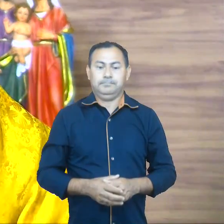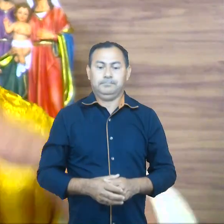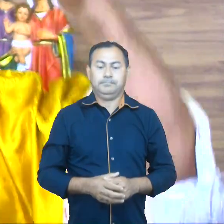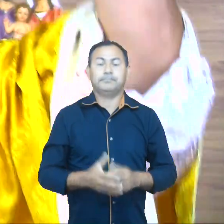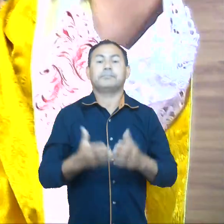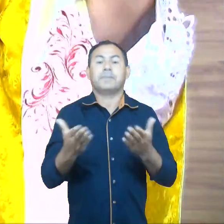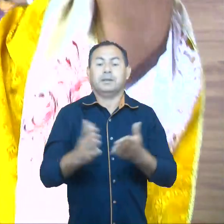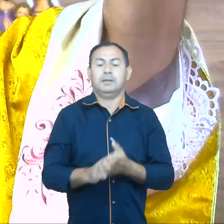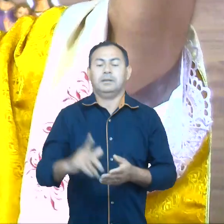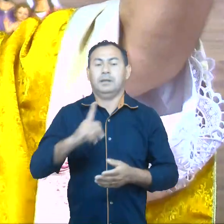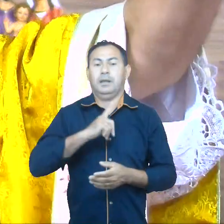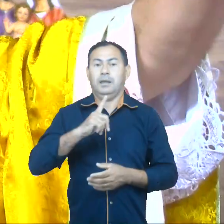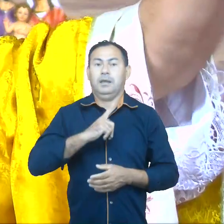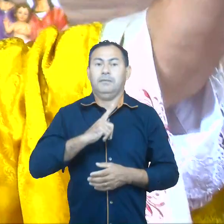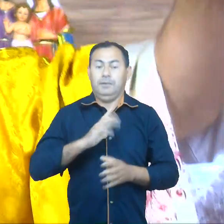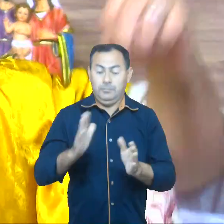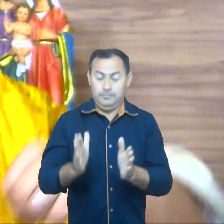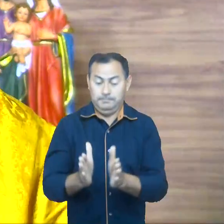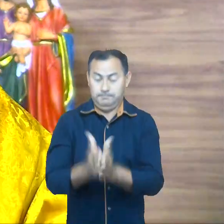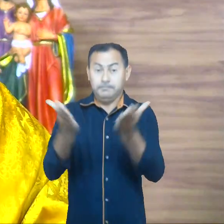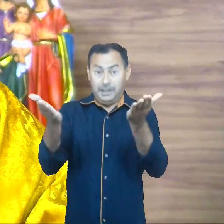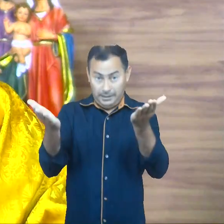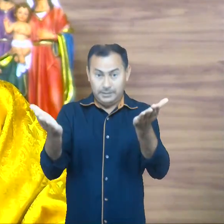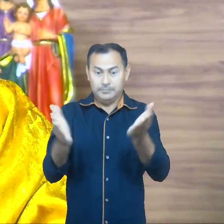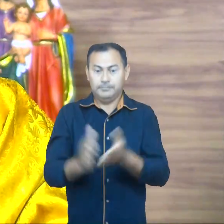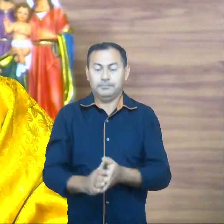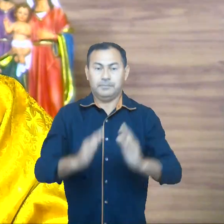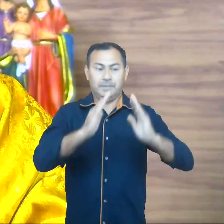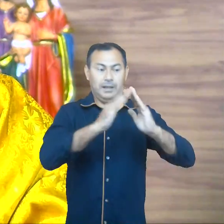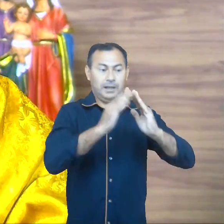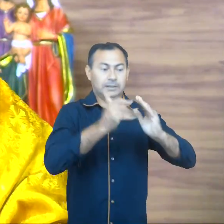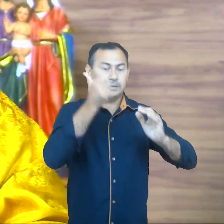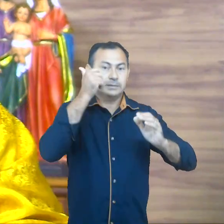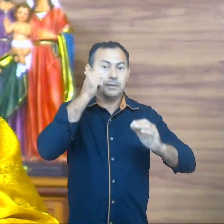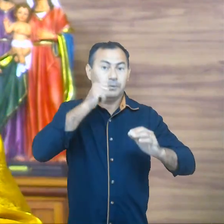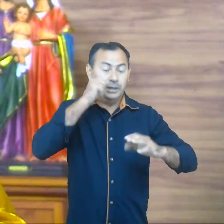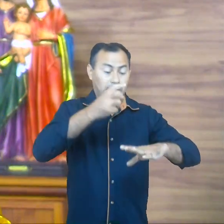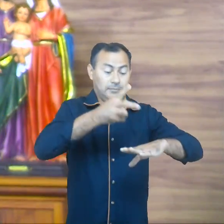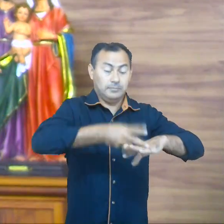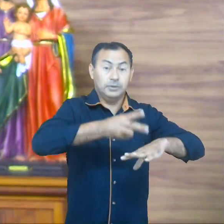E aí houve o grande milagre lá na casa dessa viúva.